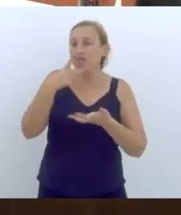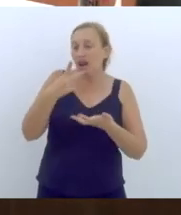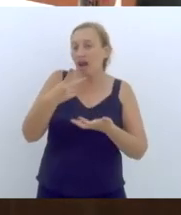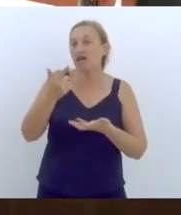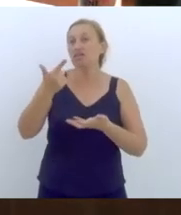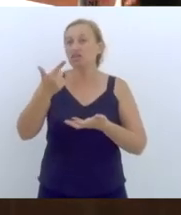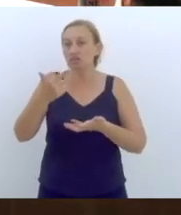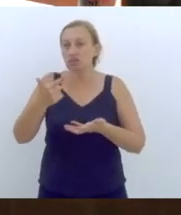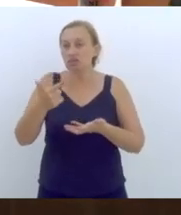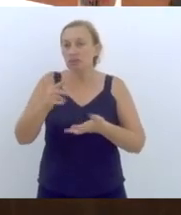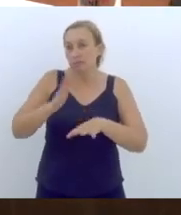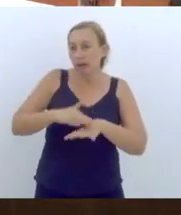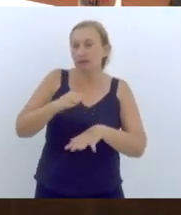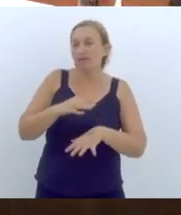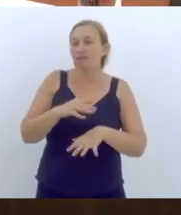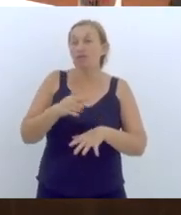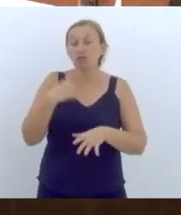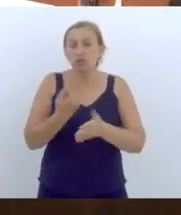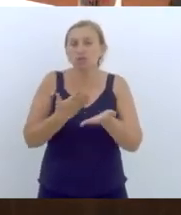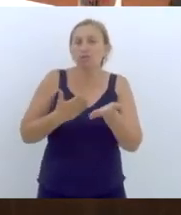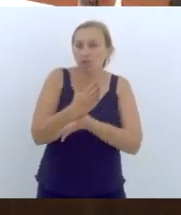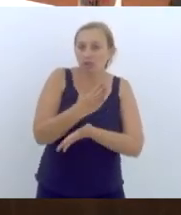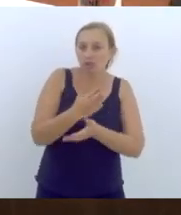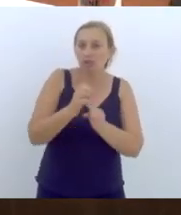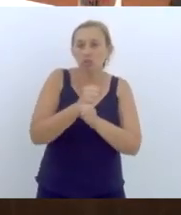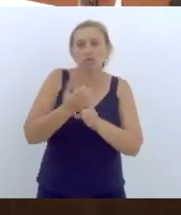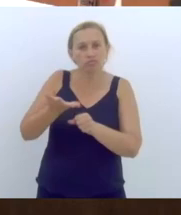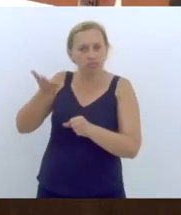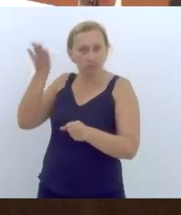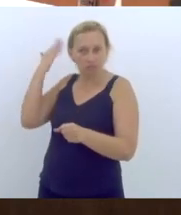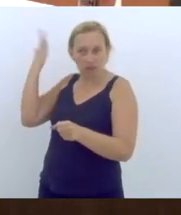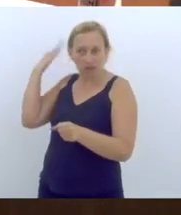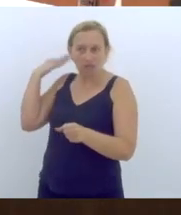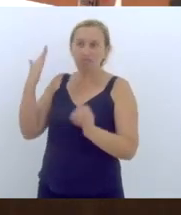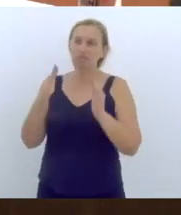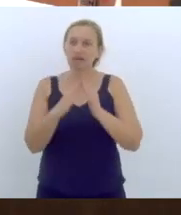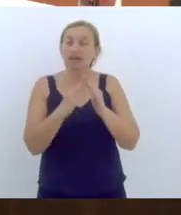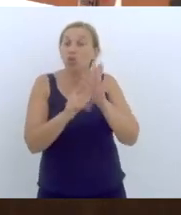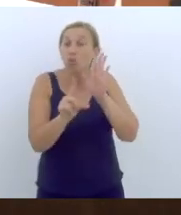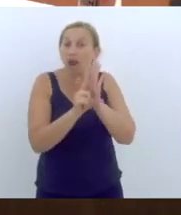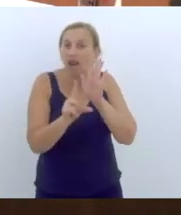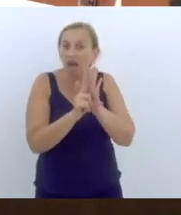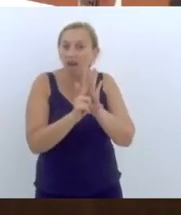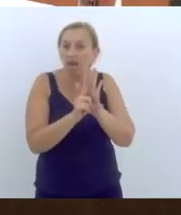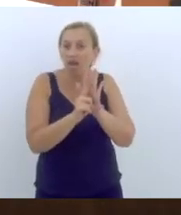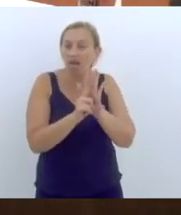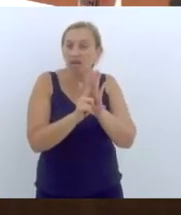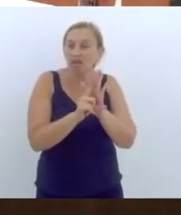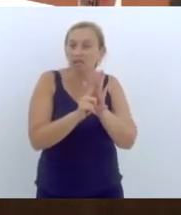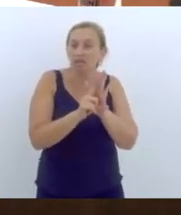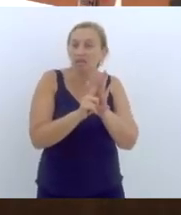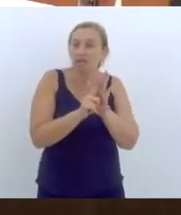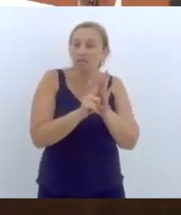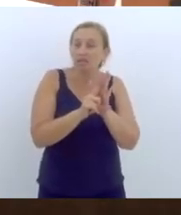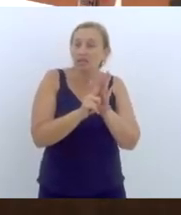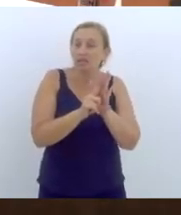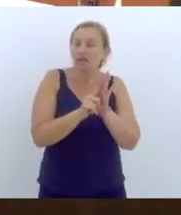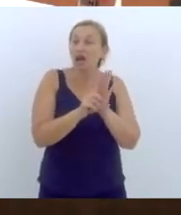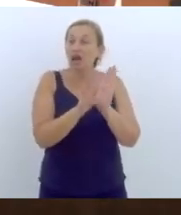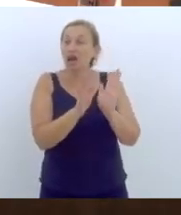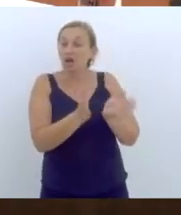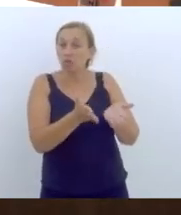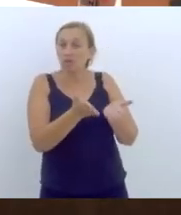mais um elemento. A gente aprovou aqui no ano passado, nessa casa, uma lei que está em vigor, que